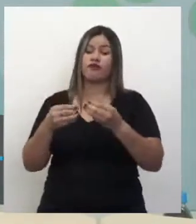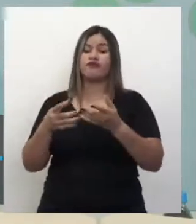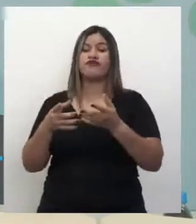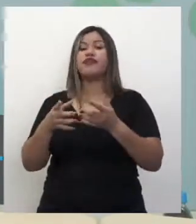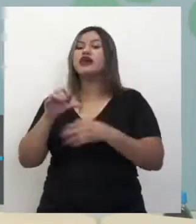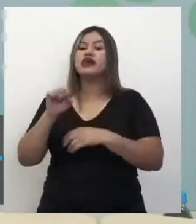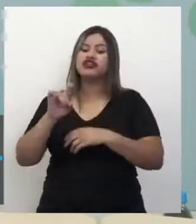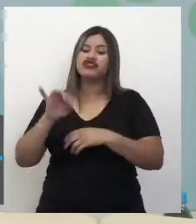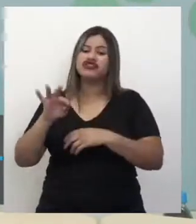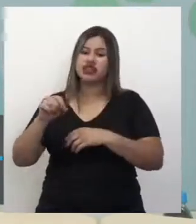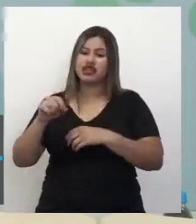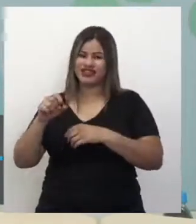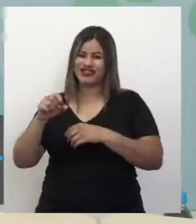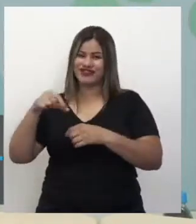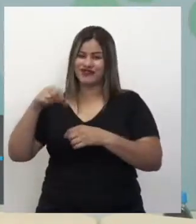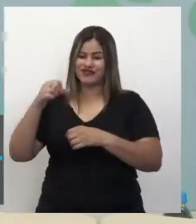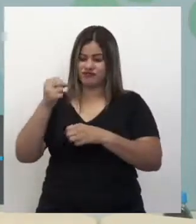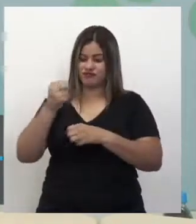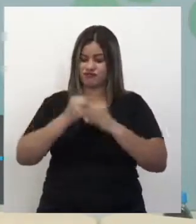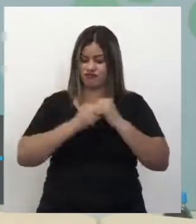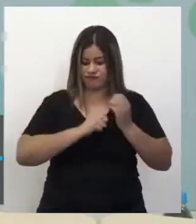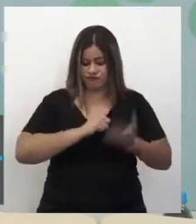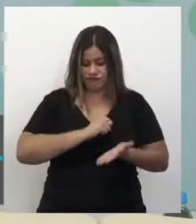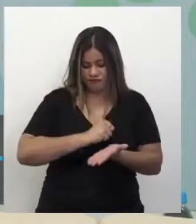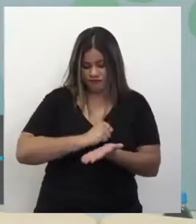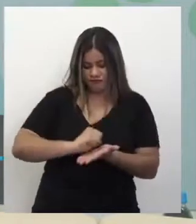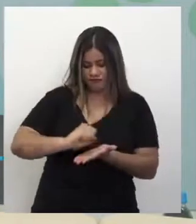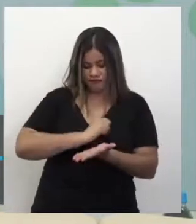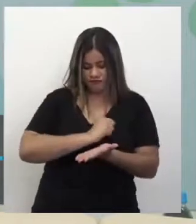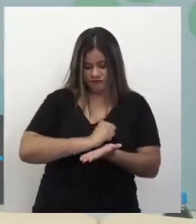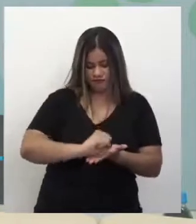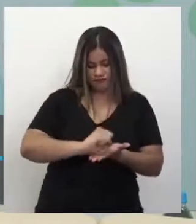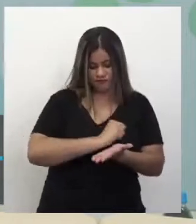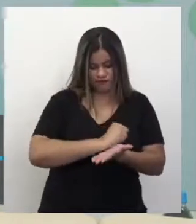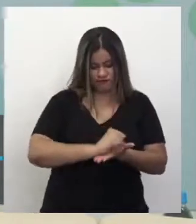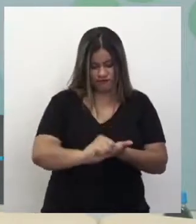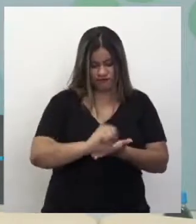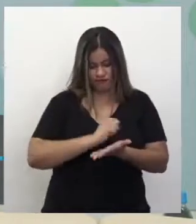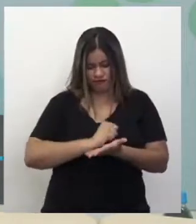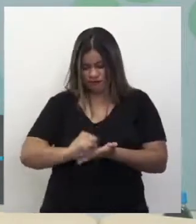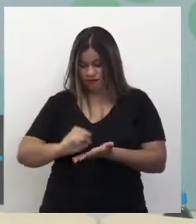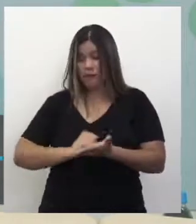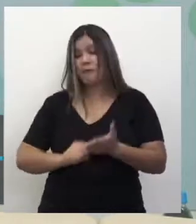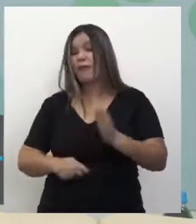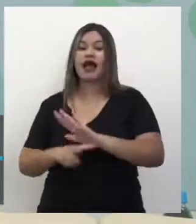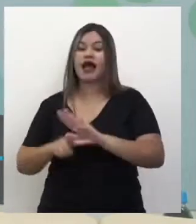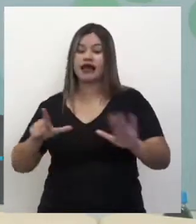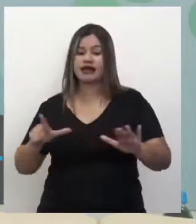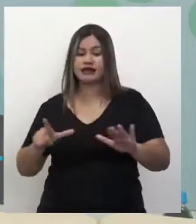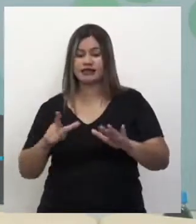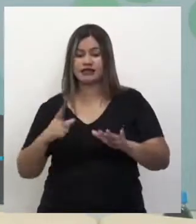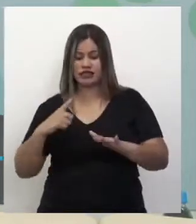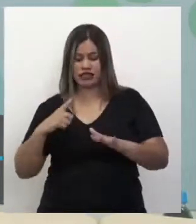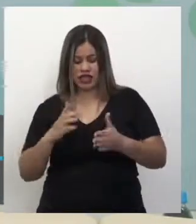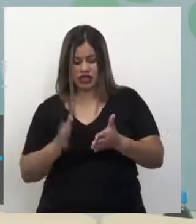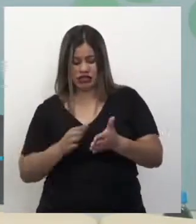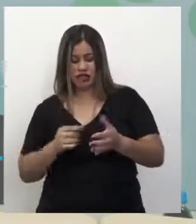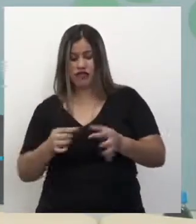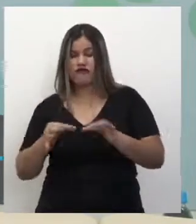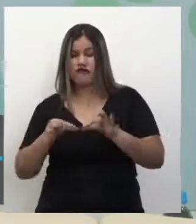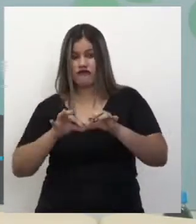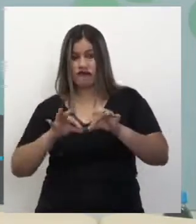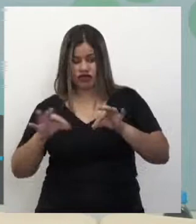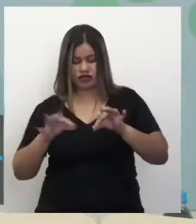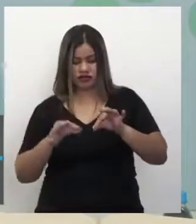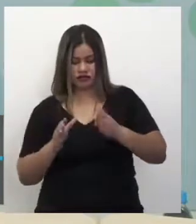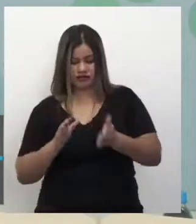torto, né? E aí o que a gente faz? Passa uma fita crepe na madeira, né? E aí você vai passando o estilete bem devagarinho